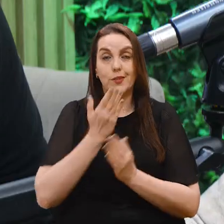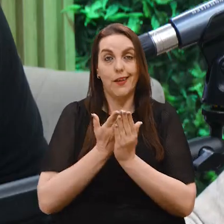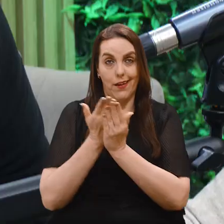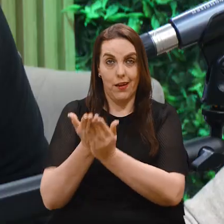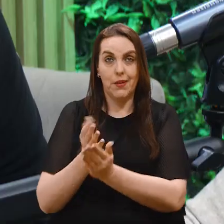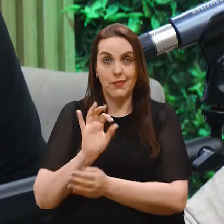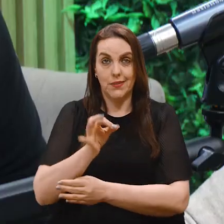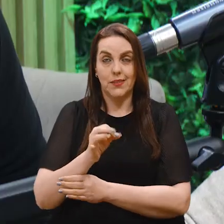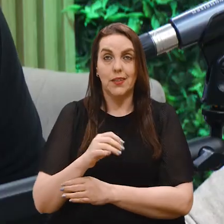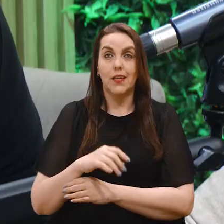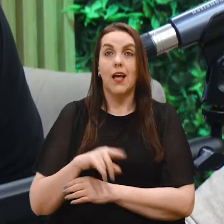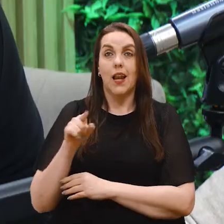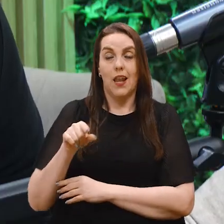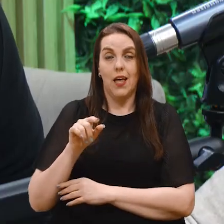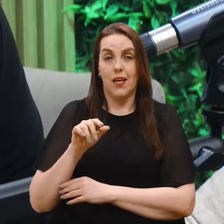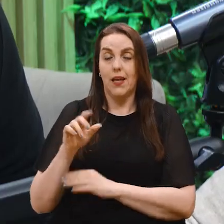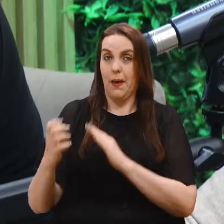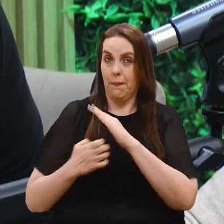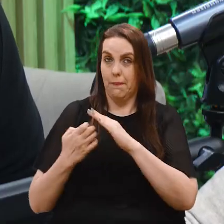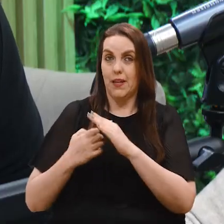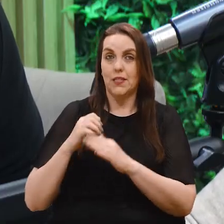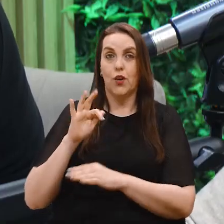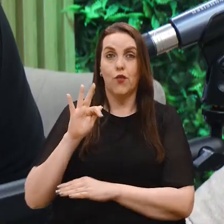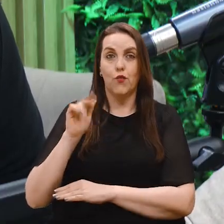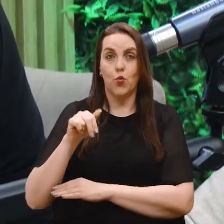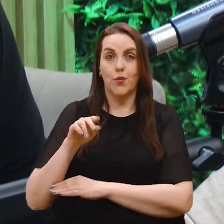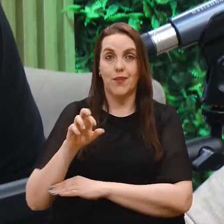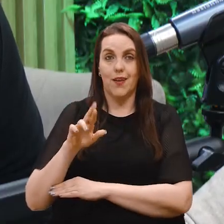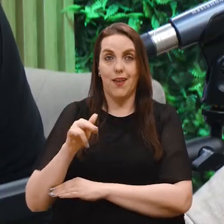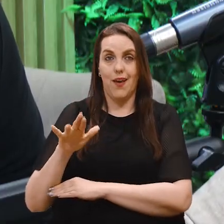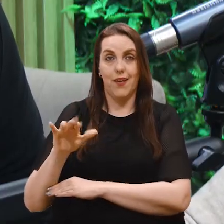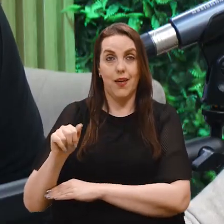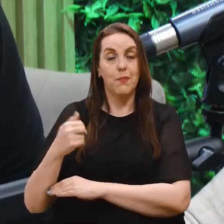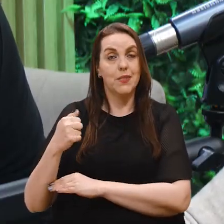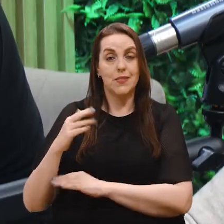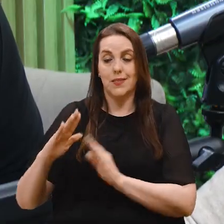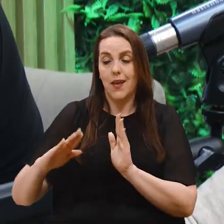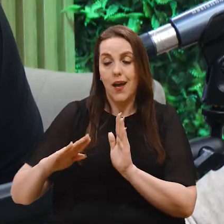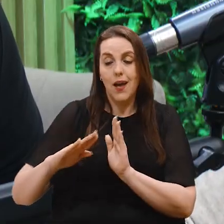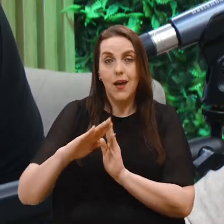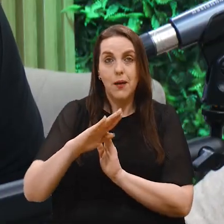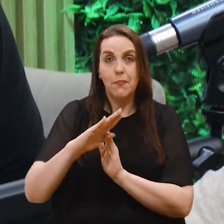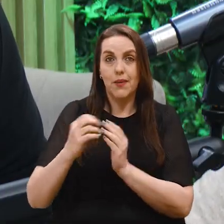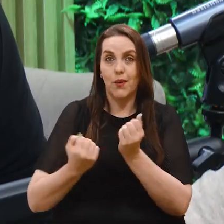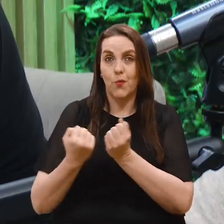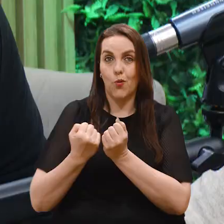me disseram, tinha que pelo menos fazer uma rampinha para o carro chegar até o portão.